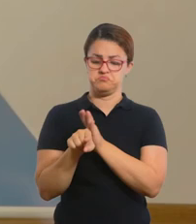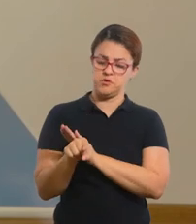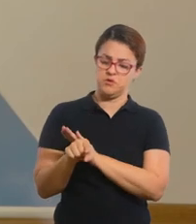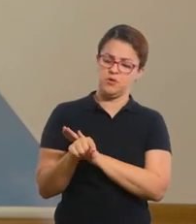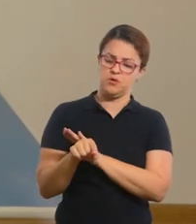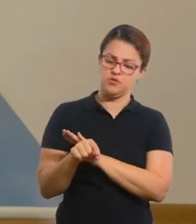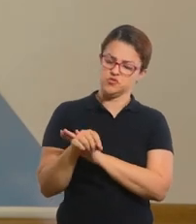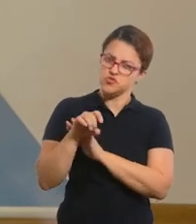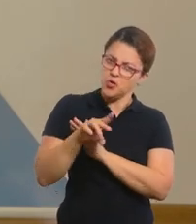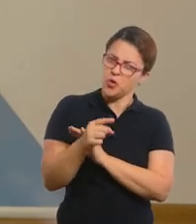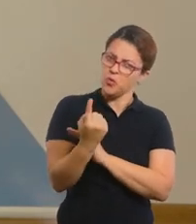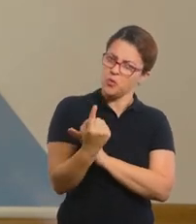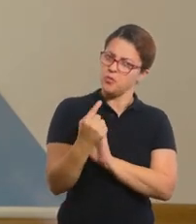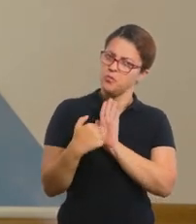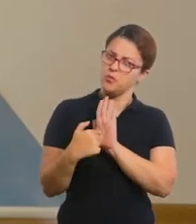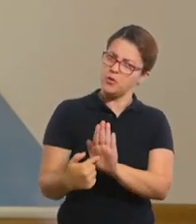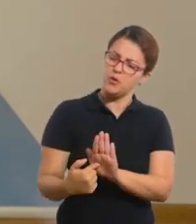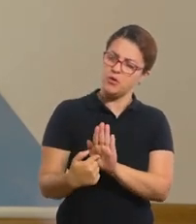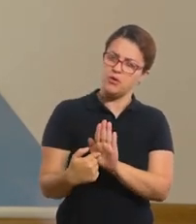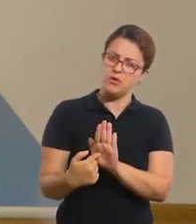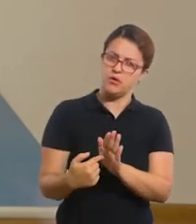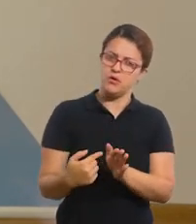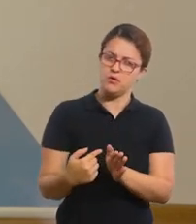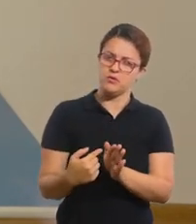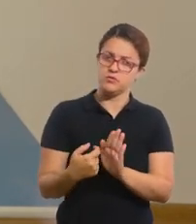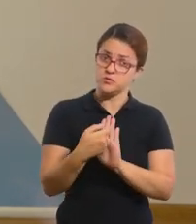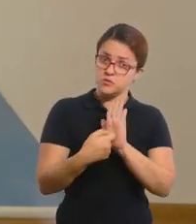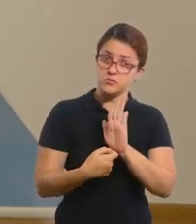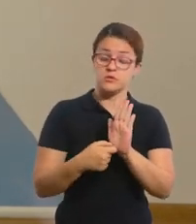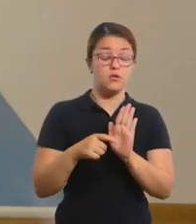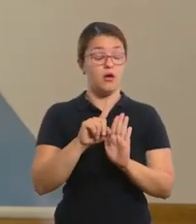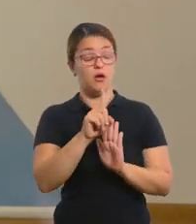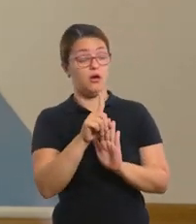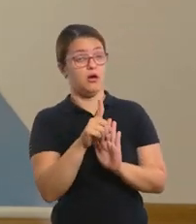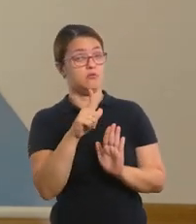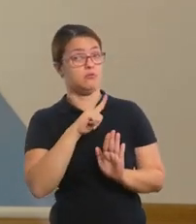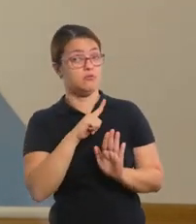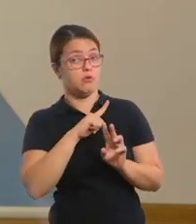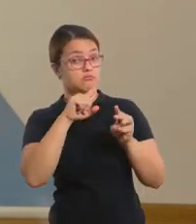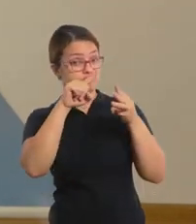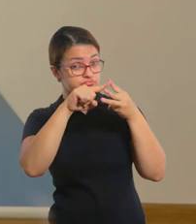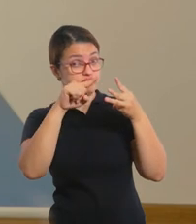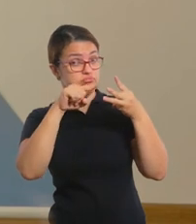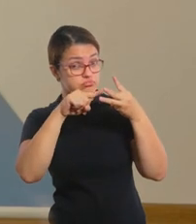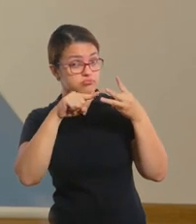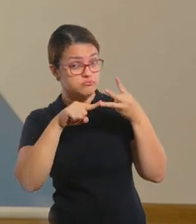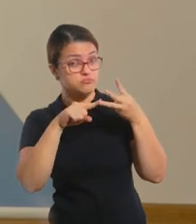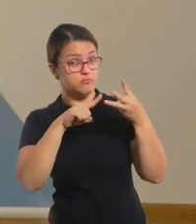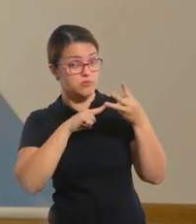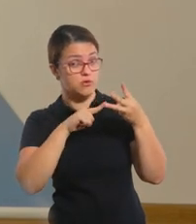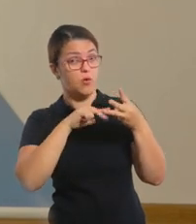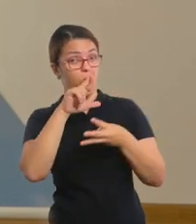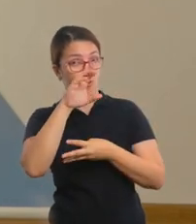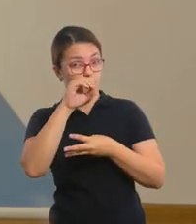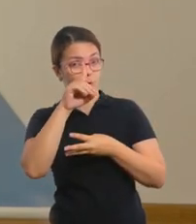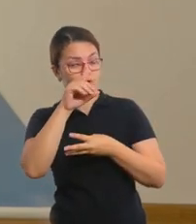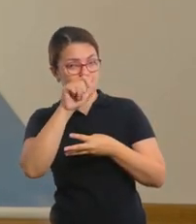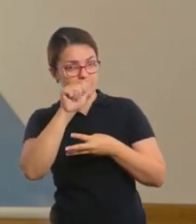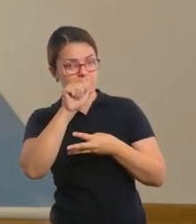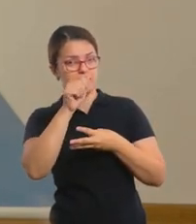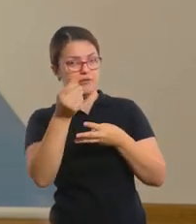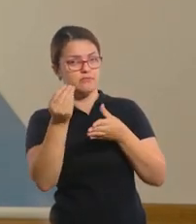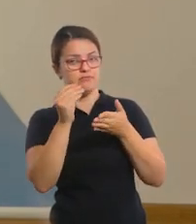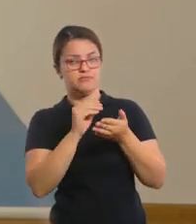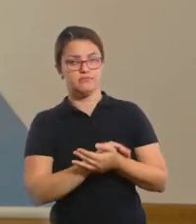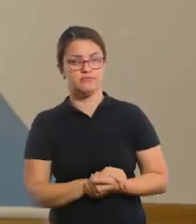Aí você vai perguntar para ela, mas aparece uma só vez? Com certeza ela vai falar, não, tem três, aí você escreve três vezes a